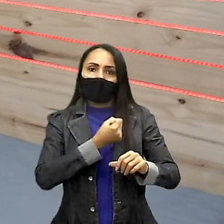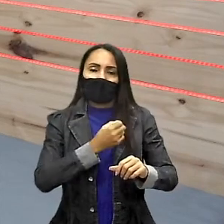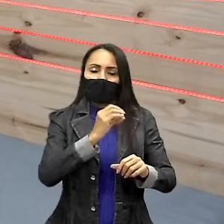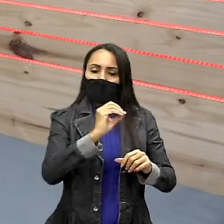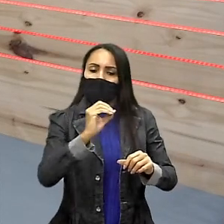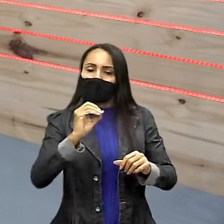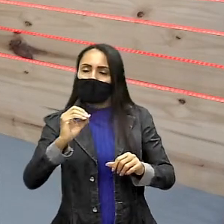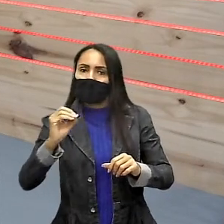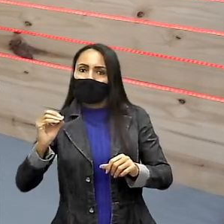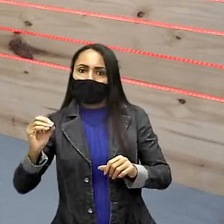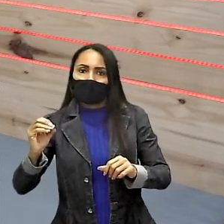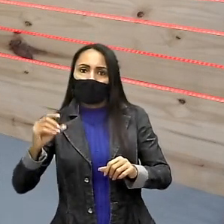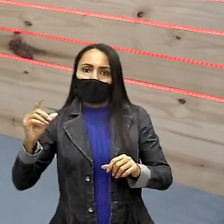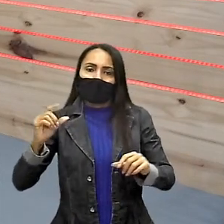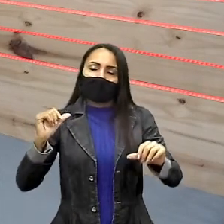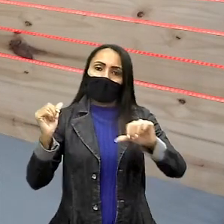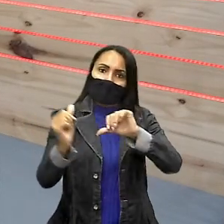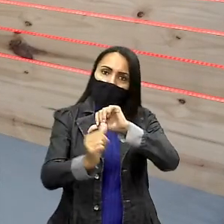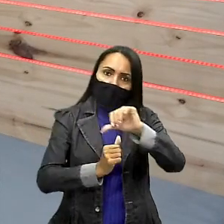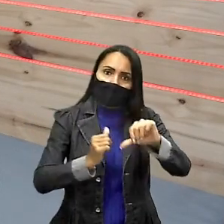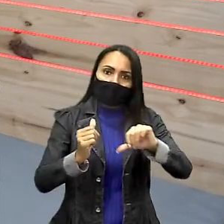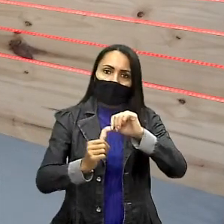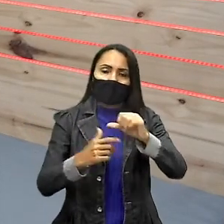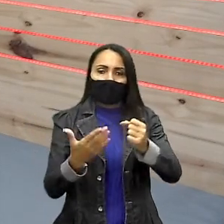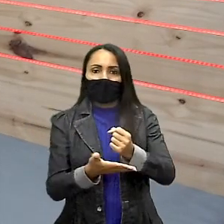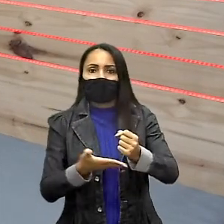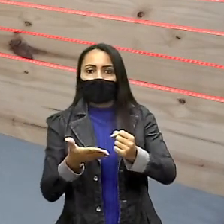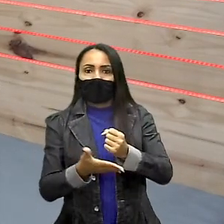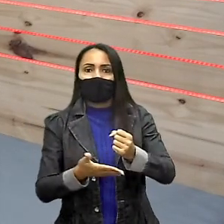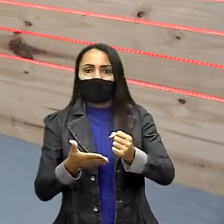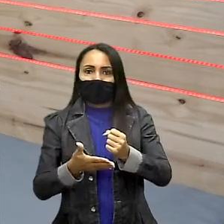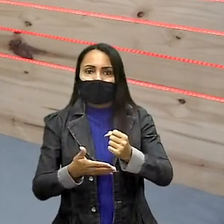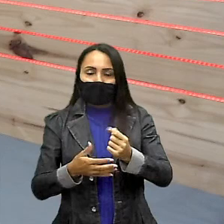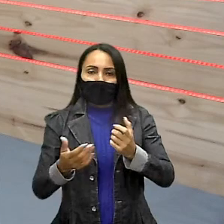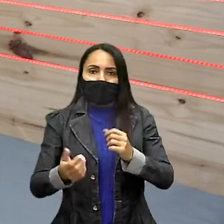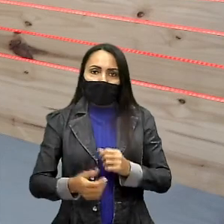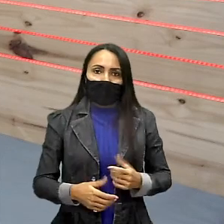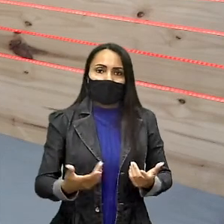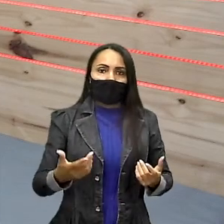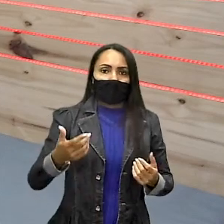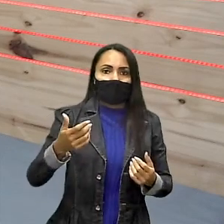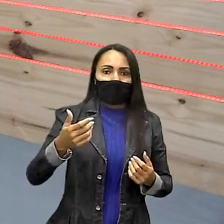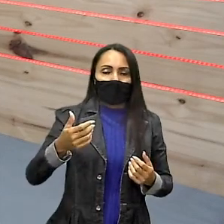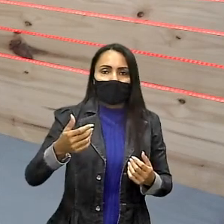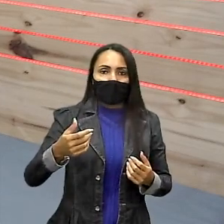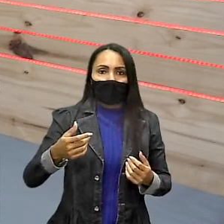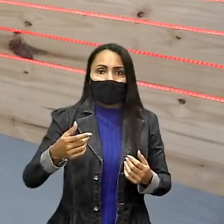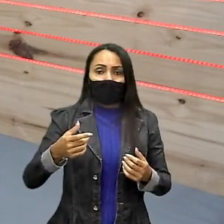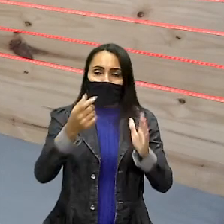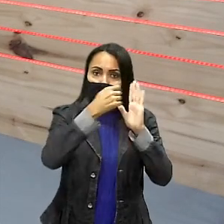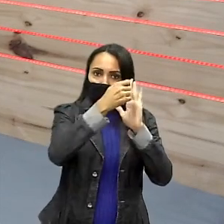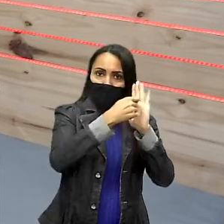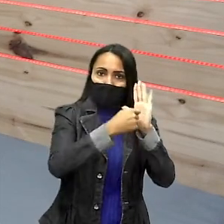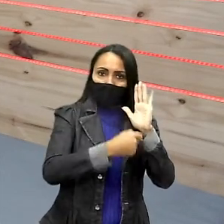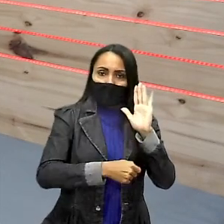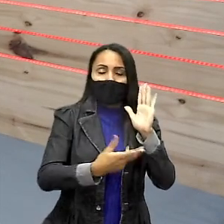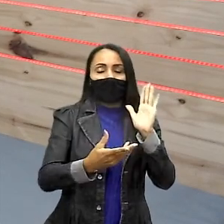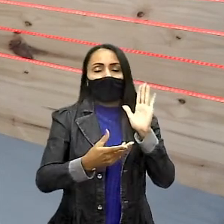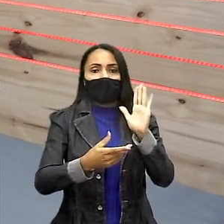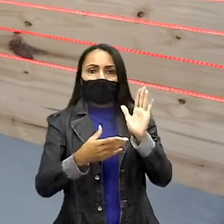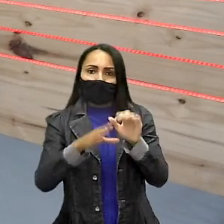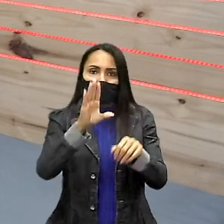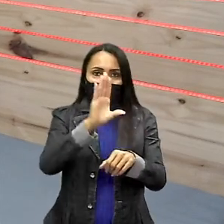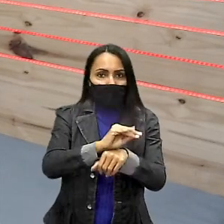que é colocado, transforma em potência de base 10, escreve no teu caderno, tira uma foto, manda pra